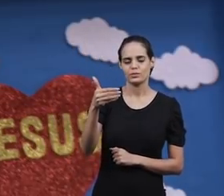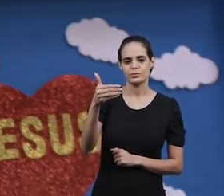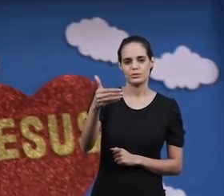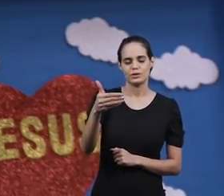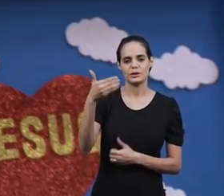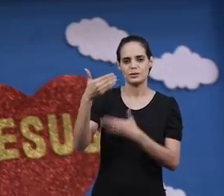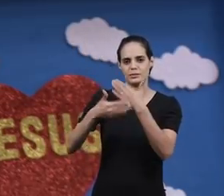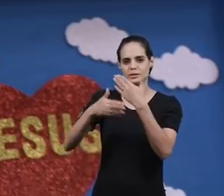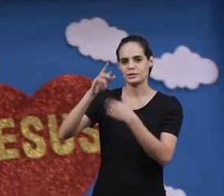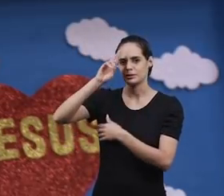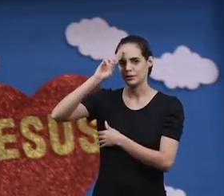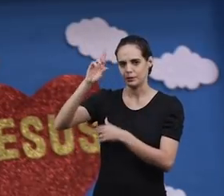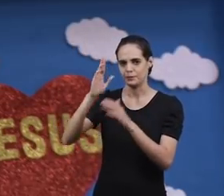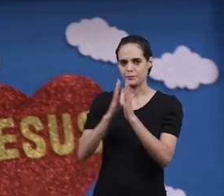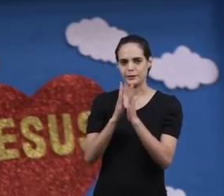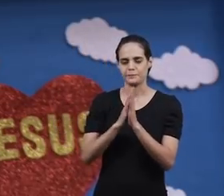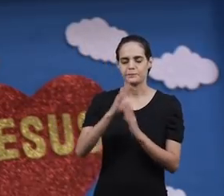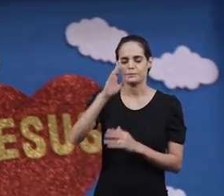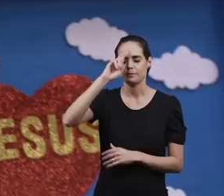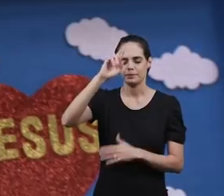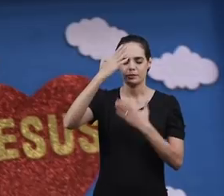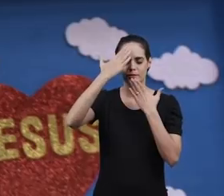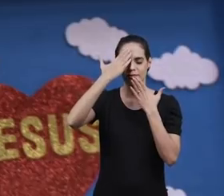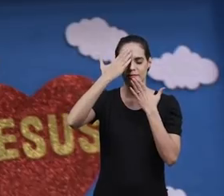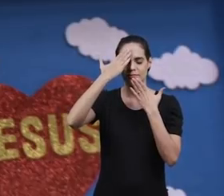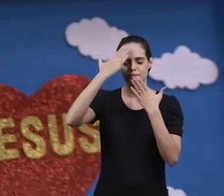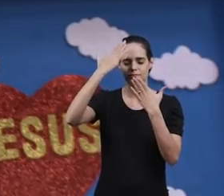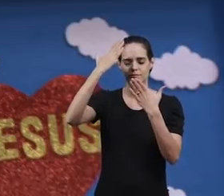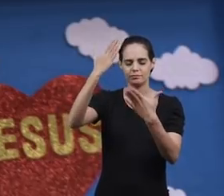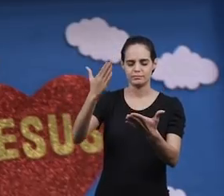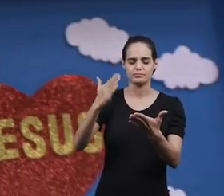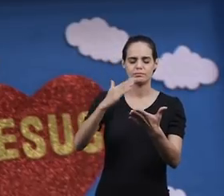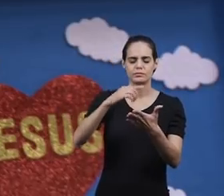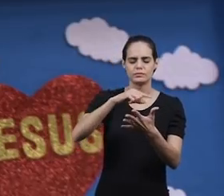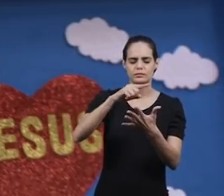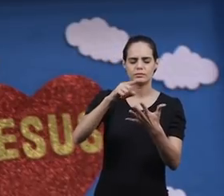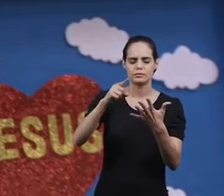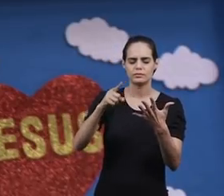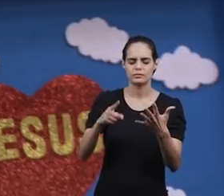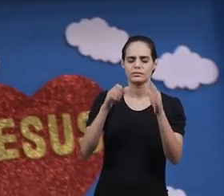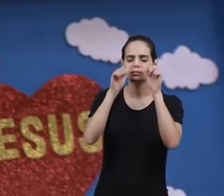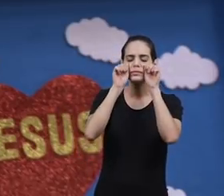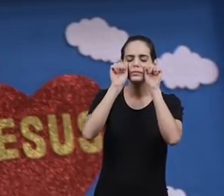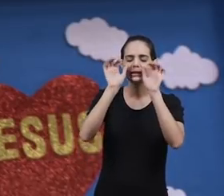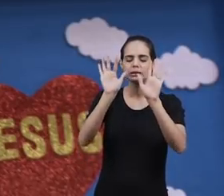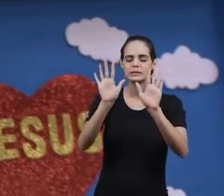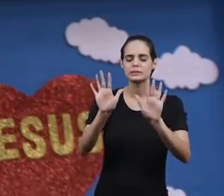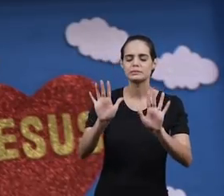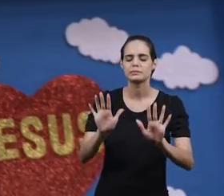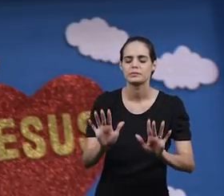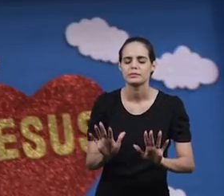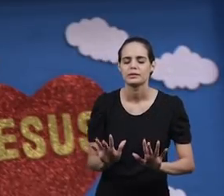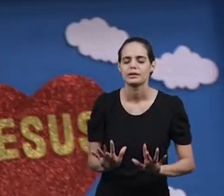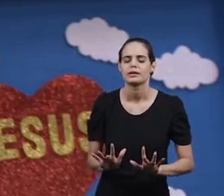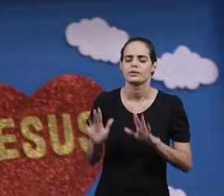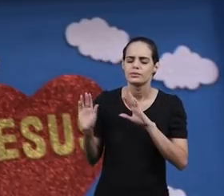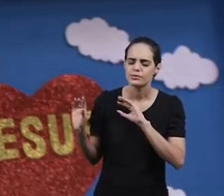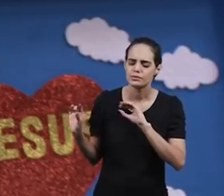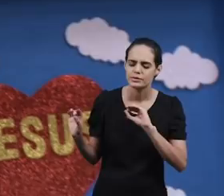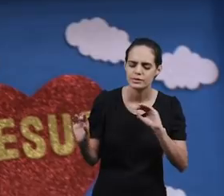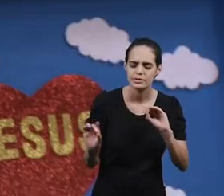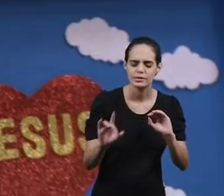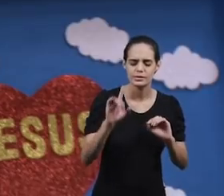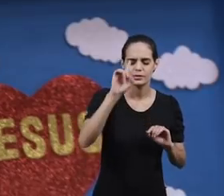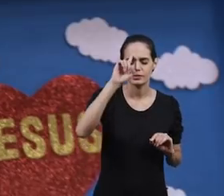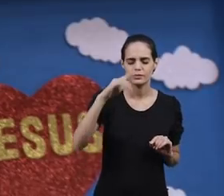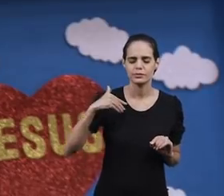cada dia para estarmos na sua presença. Senhor, te glorificamos por todas as tuas bênçãos, por todos os ensinos que tem